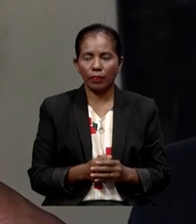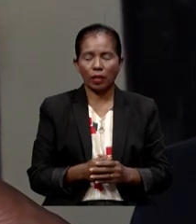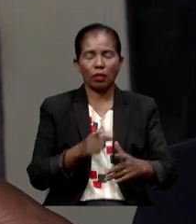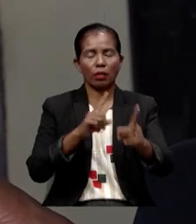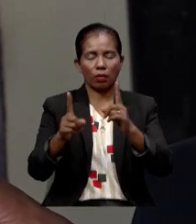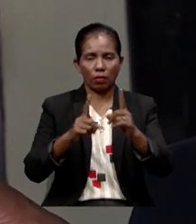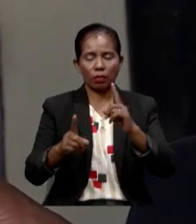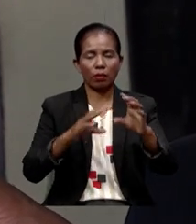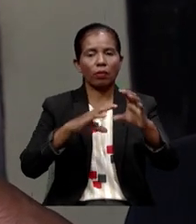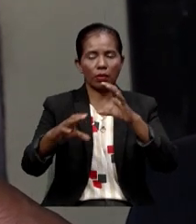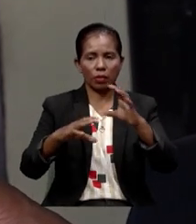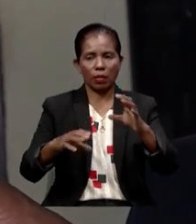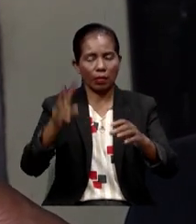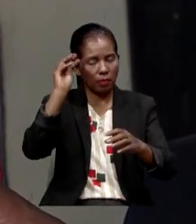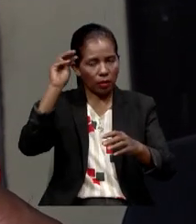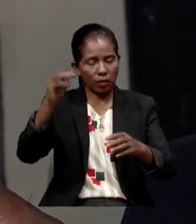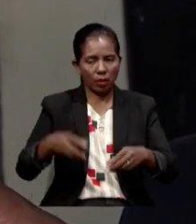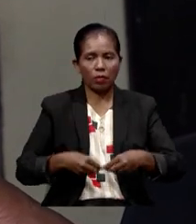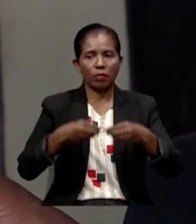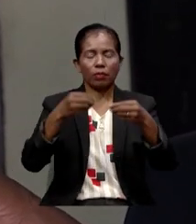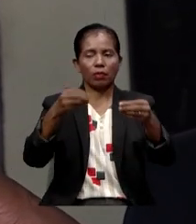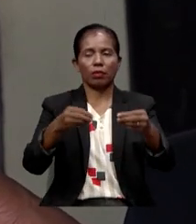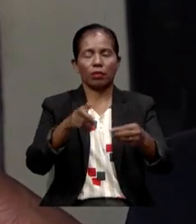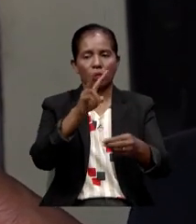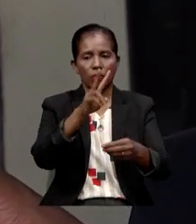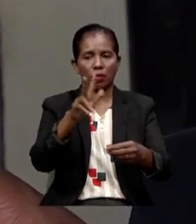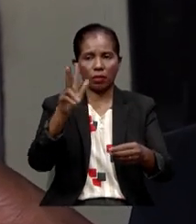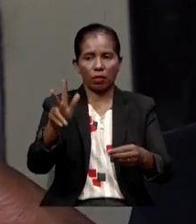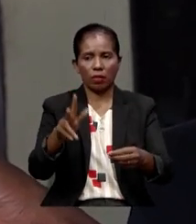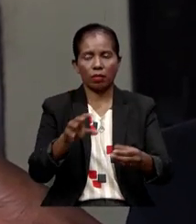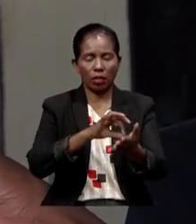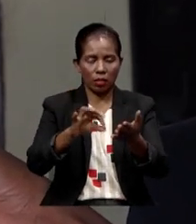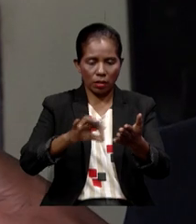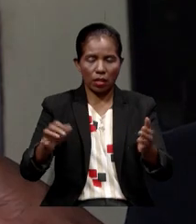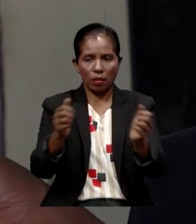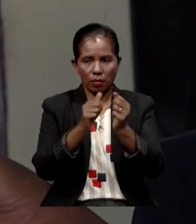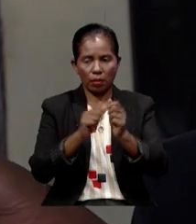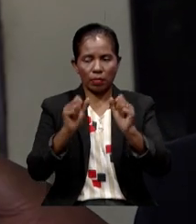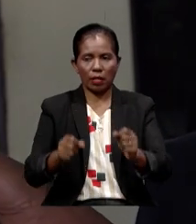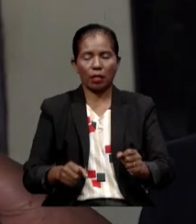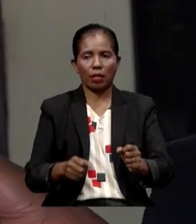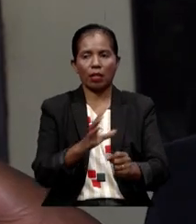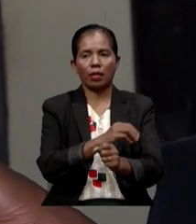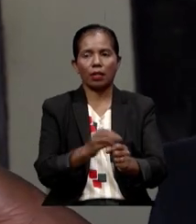conjuntamente atu bele Ministério Rua Gatolo, atu bele assina moto, para bele